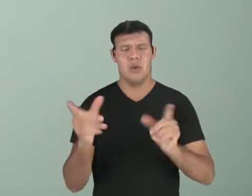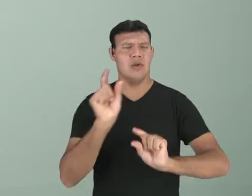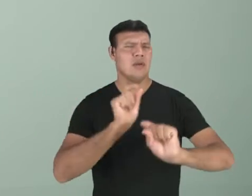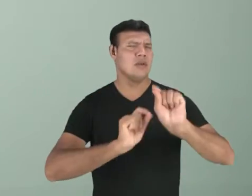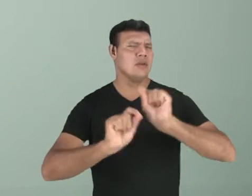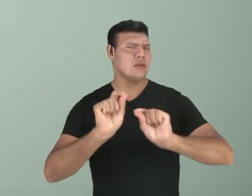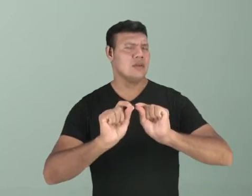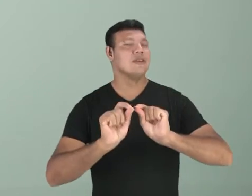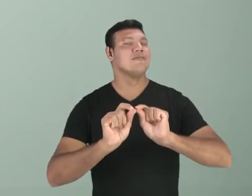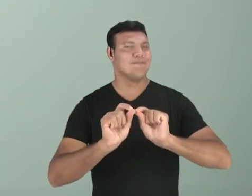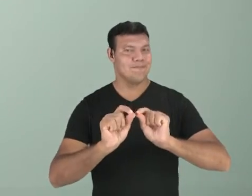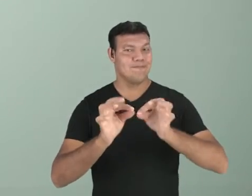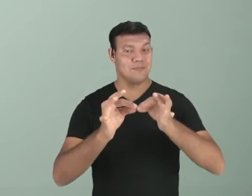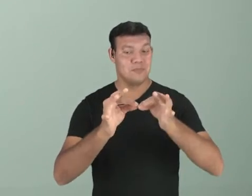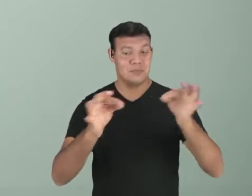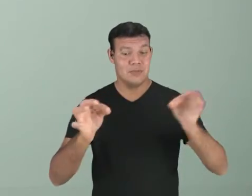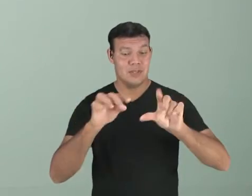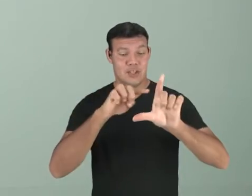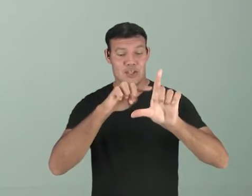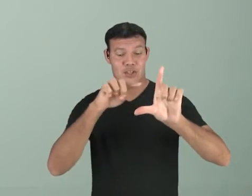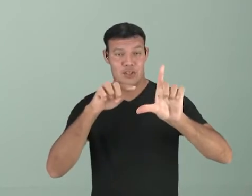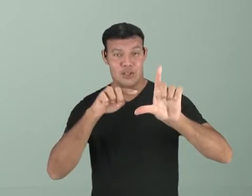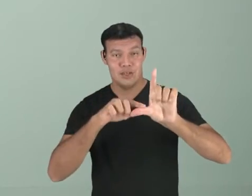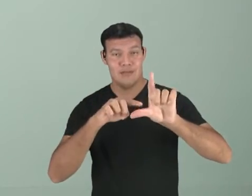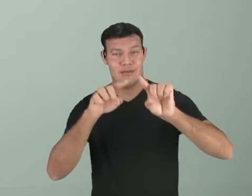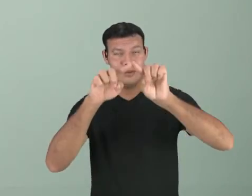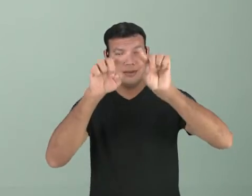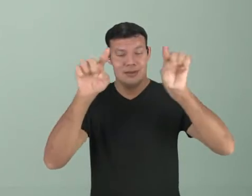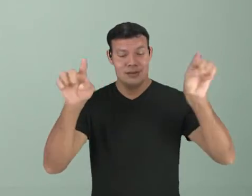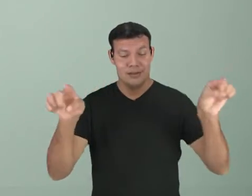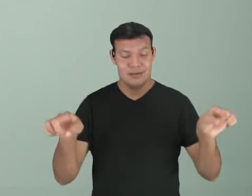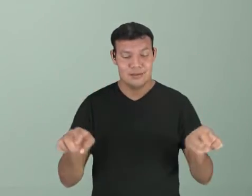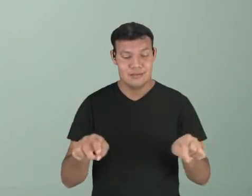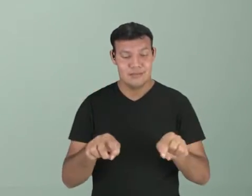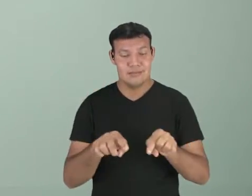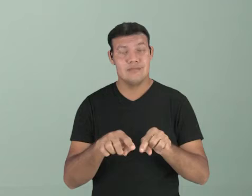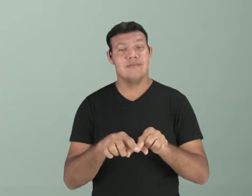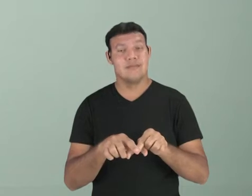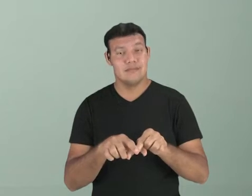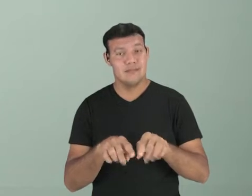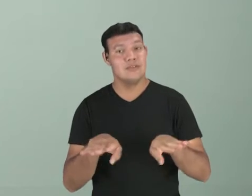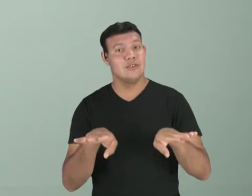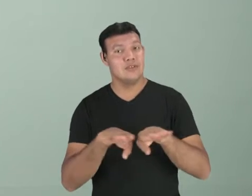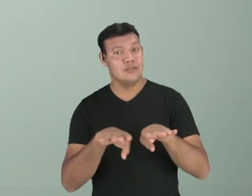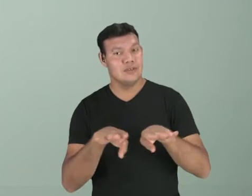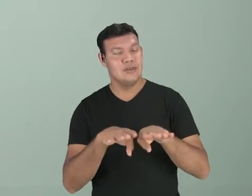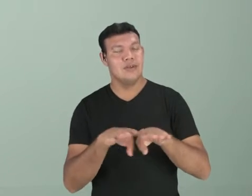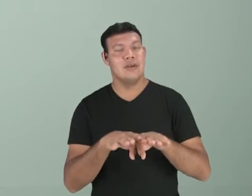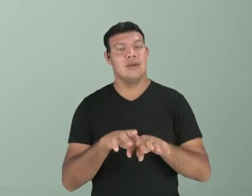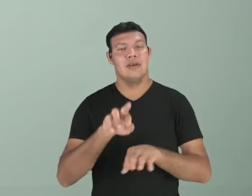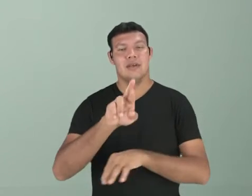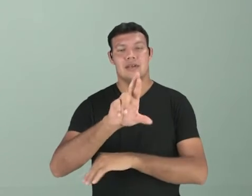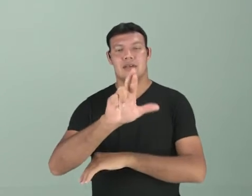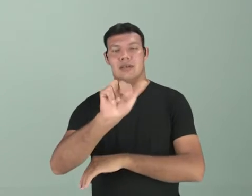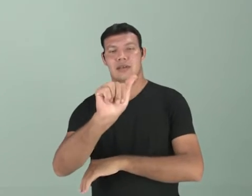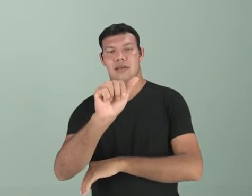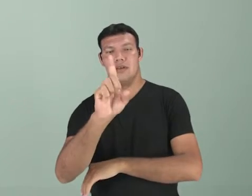falar sobre medida de arcos e de ângulos graus e radianos